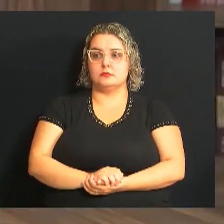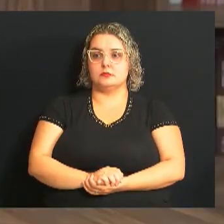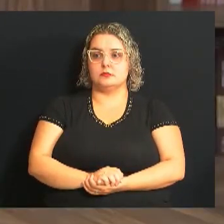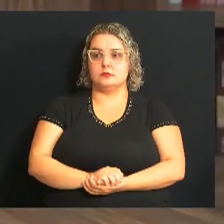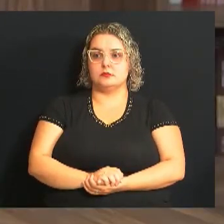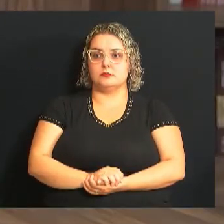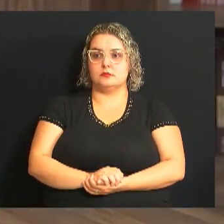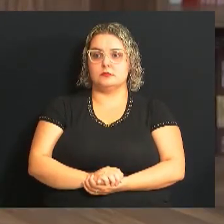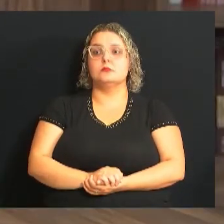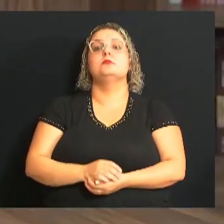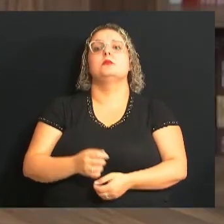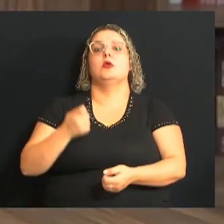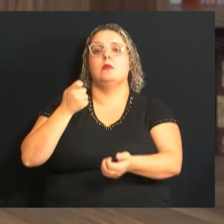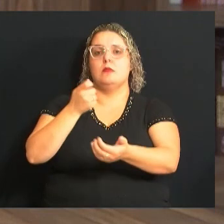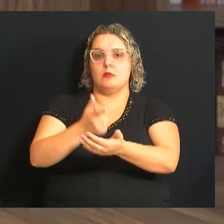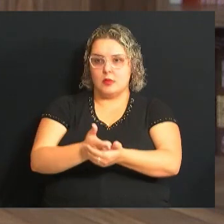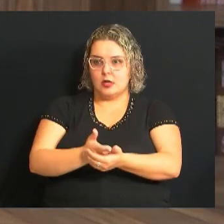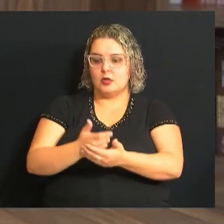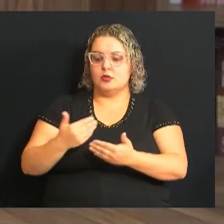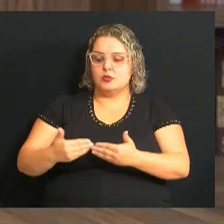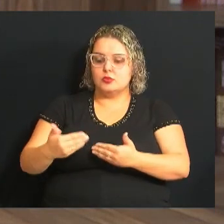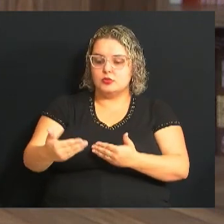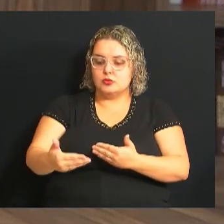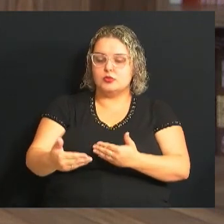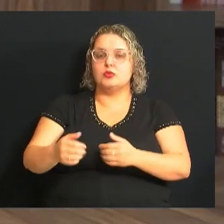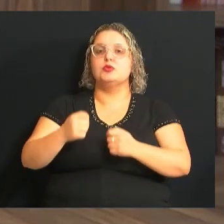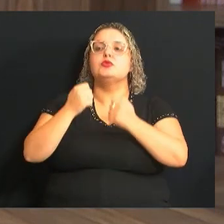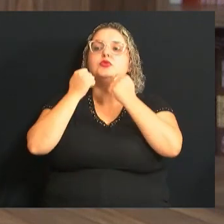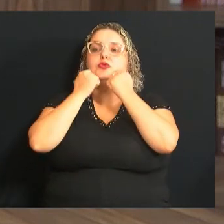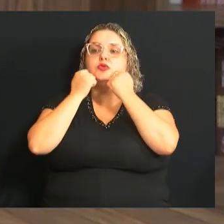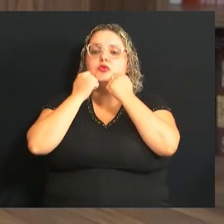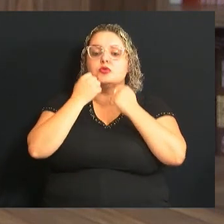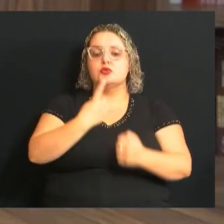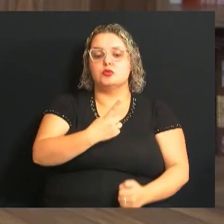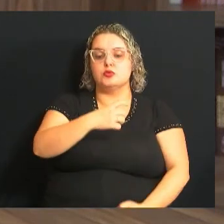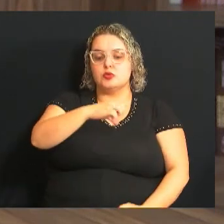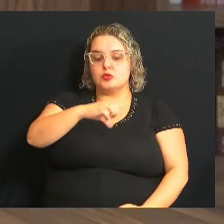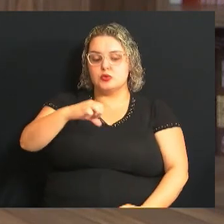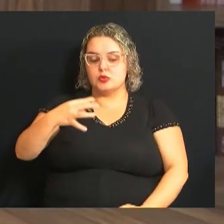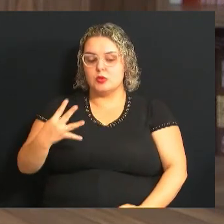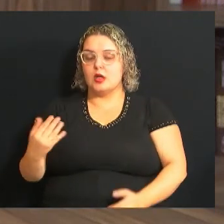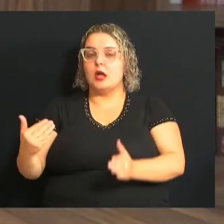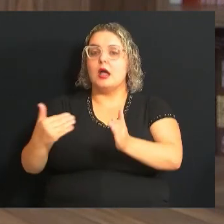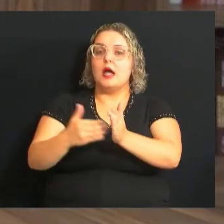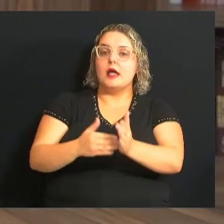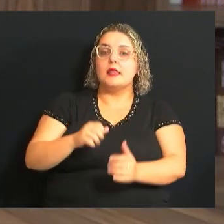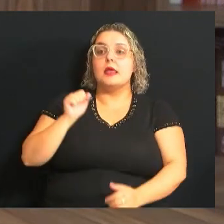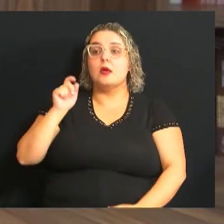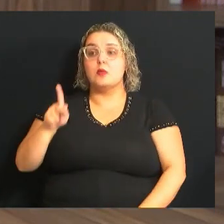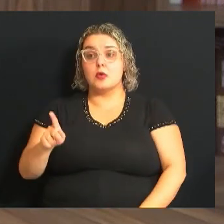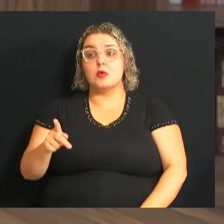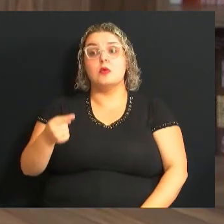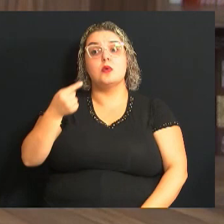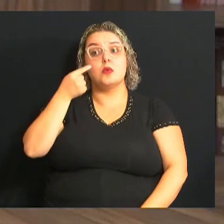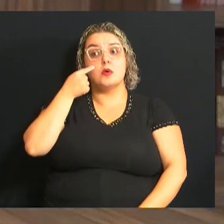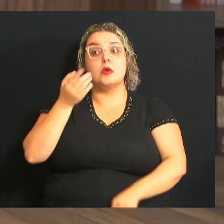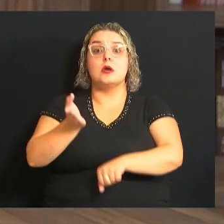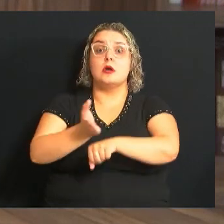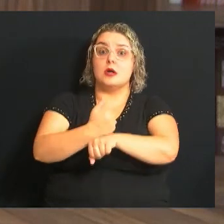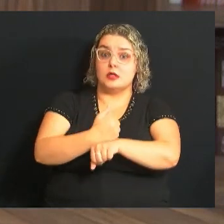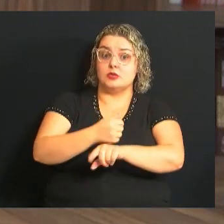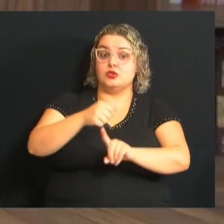as contribuições a partir de julho de 94 até a data da aposentadoria, observando que tem que ser antes de novembro